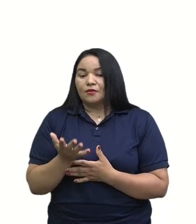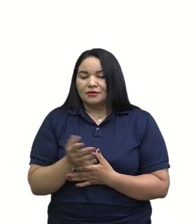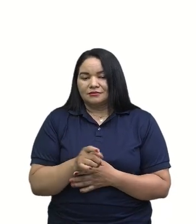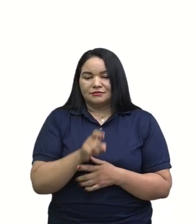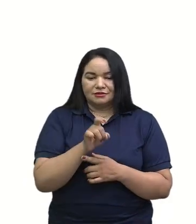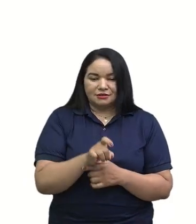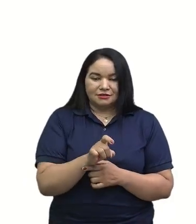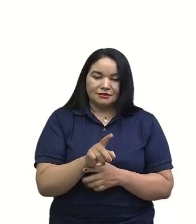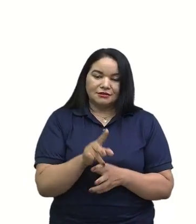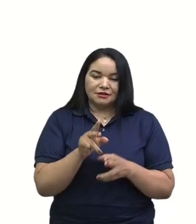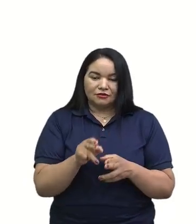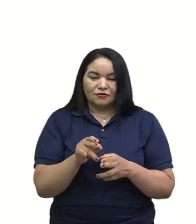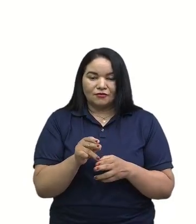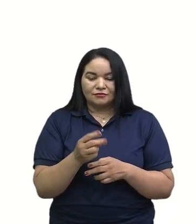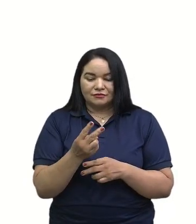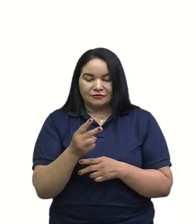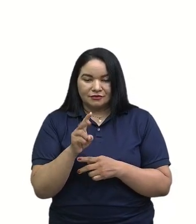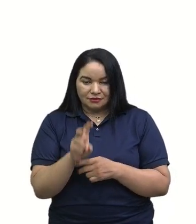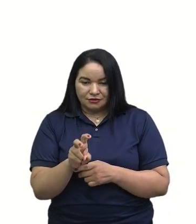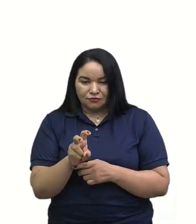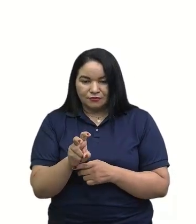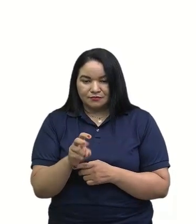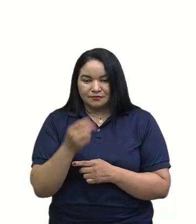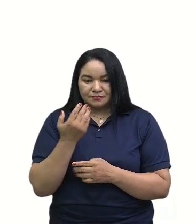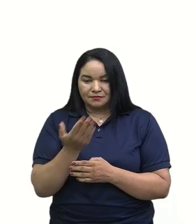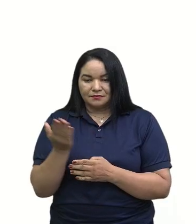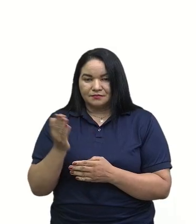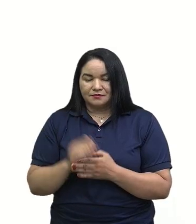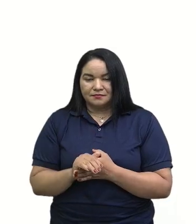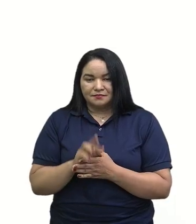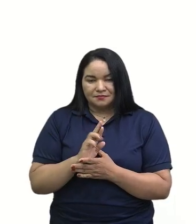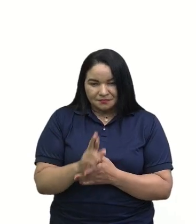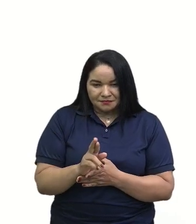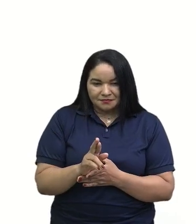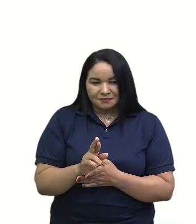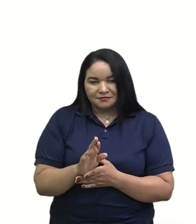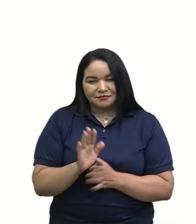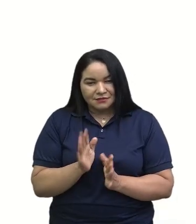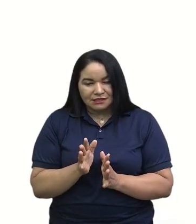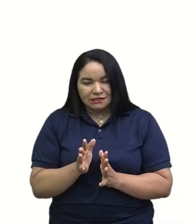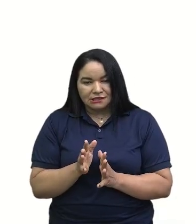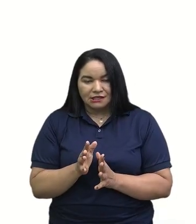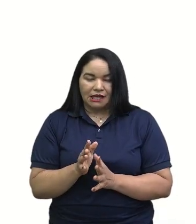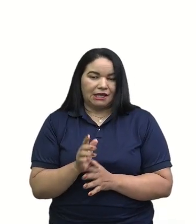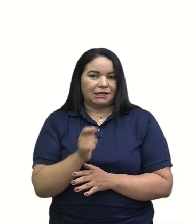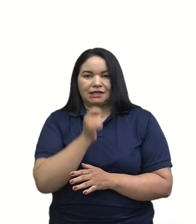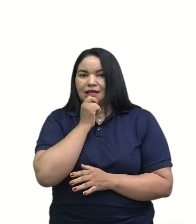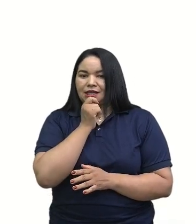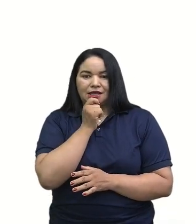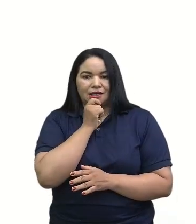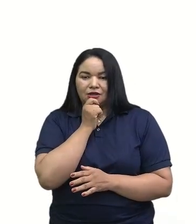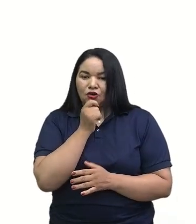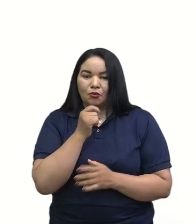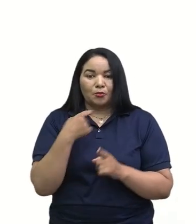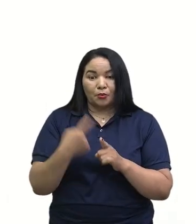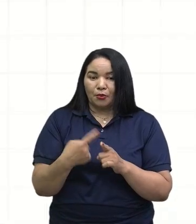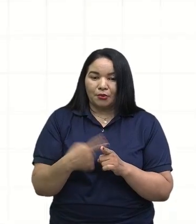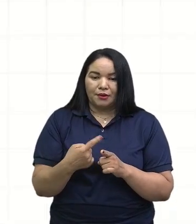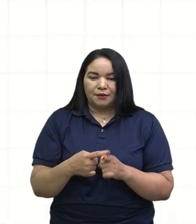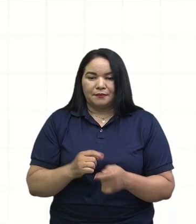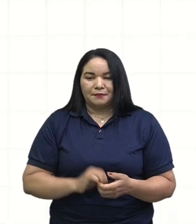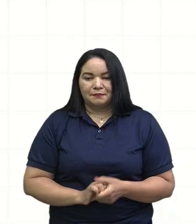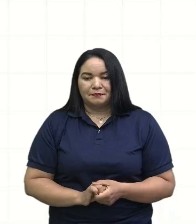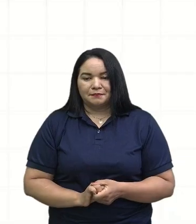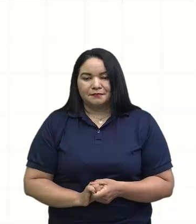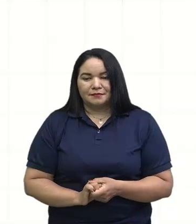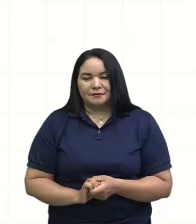é igual a 25. Respondeu já a questão? Não, não respondeu a questão. Por quê?